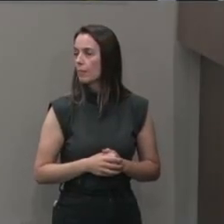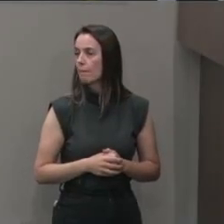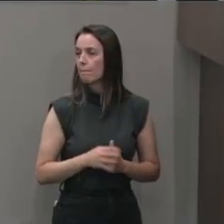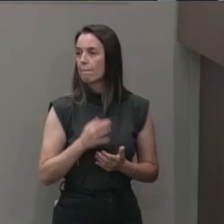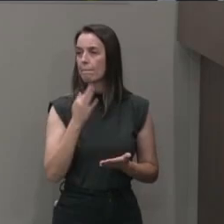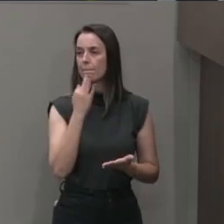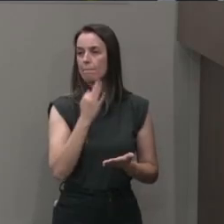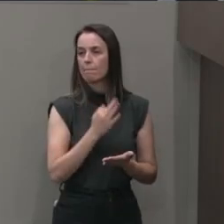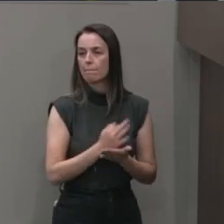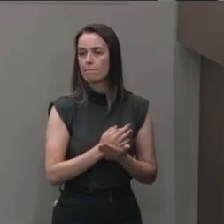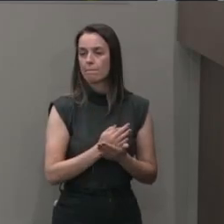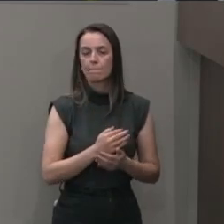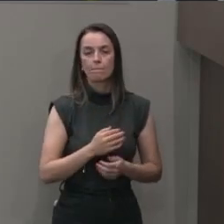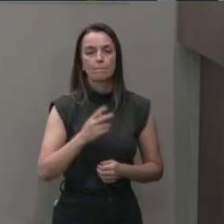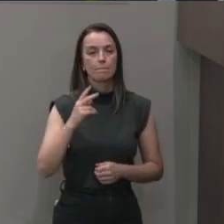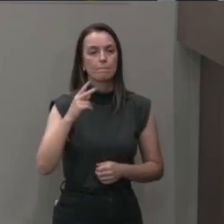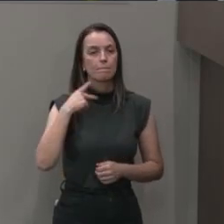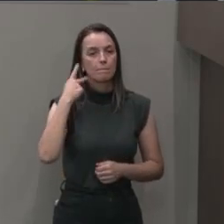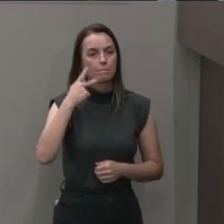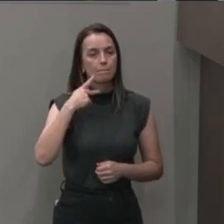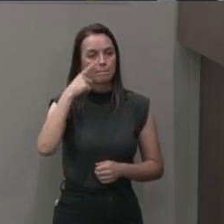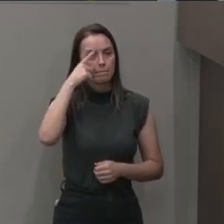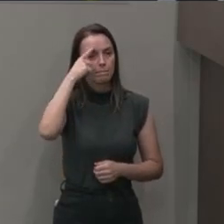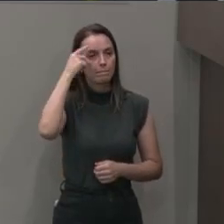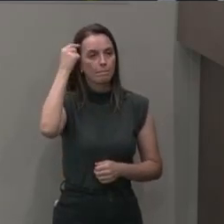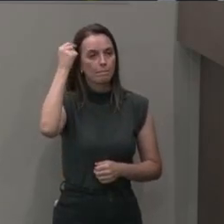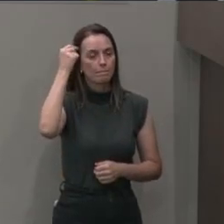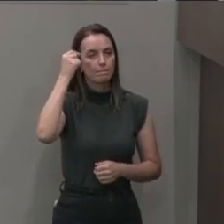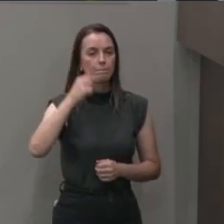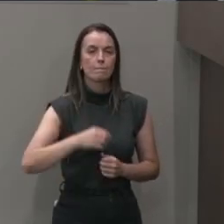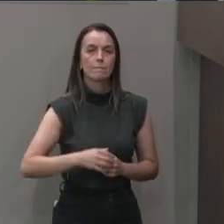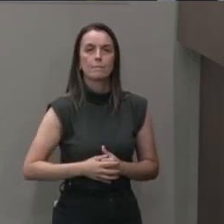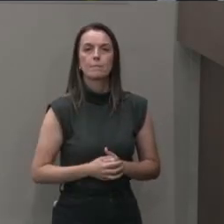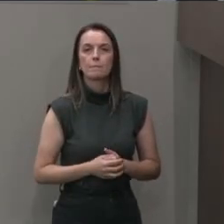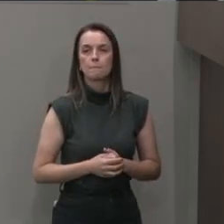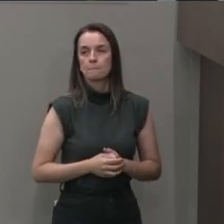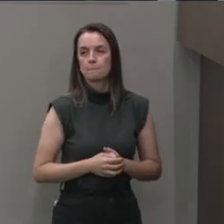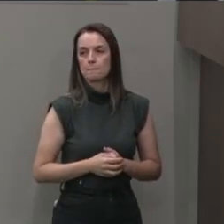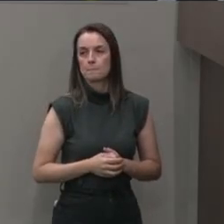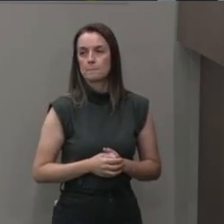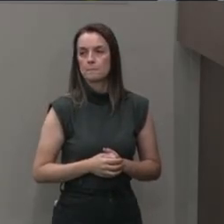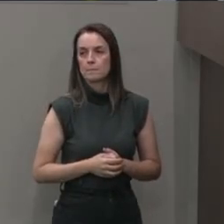Ausente no momento. Próxima vereadora, vereadora professora Regina.